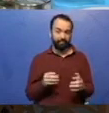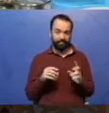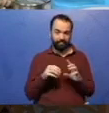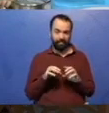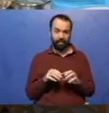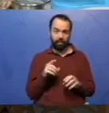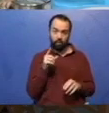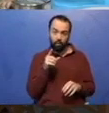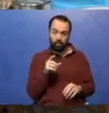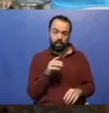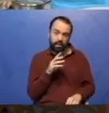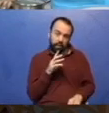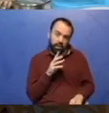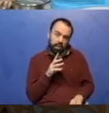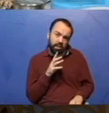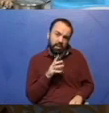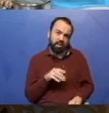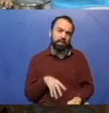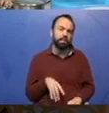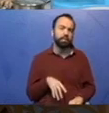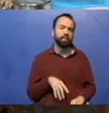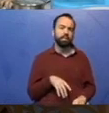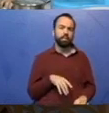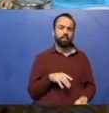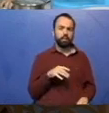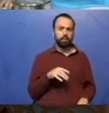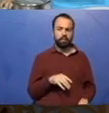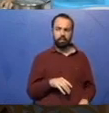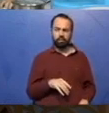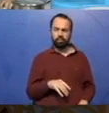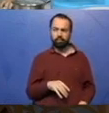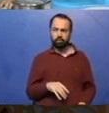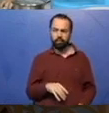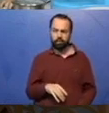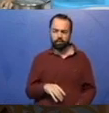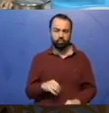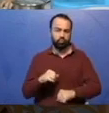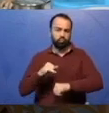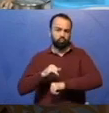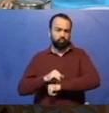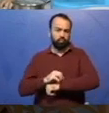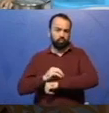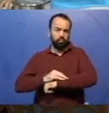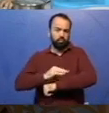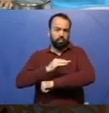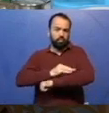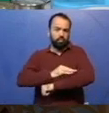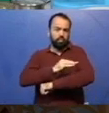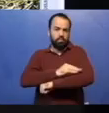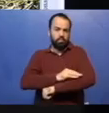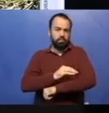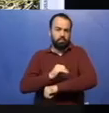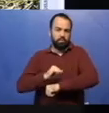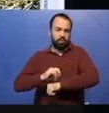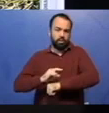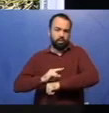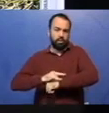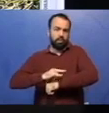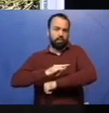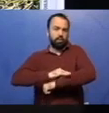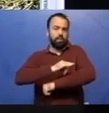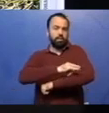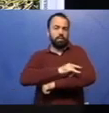Você sabia? Olha só uma curiosidade. Os sapos e as rãs, eles têm a